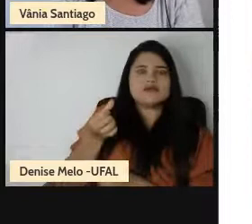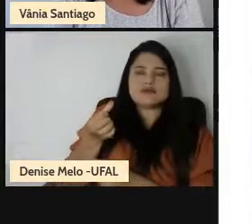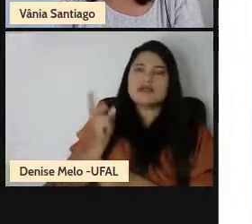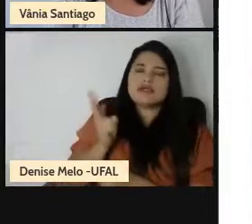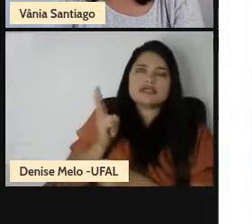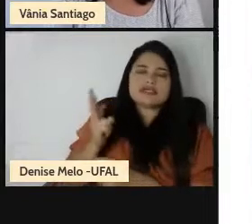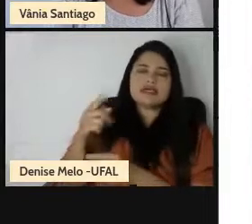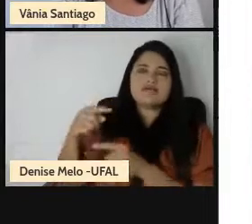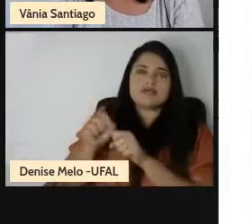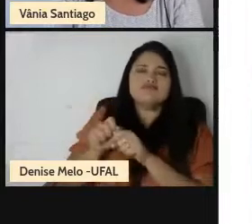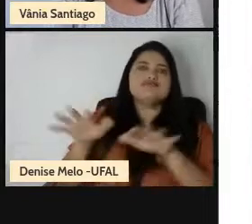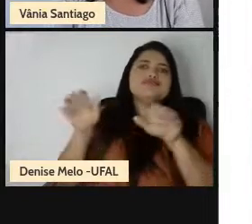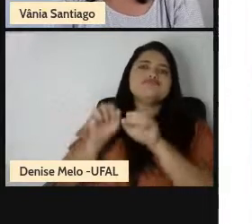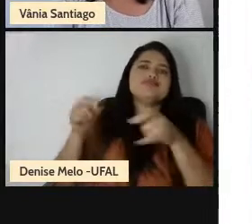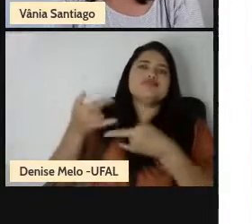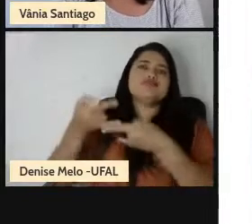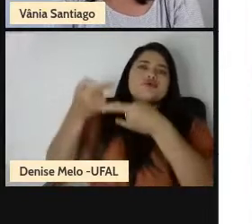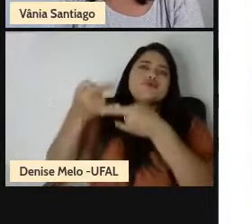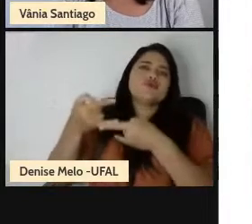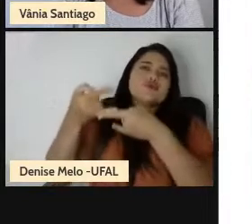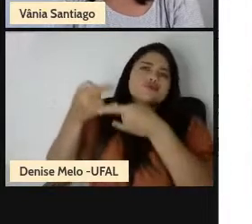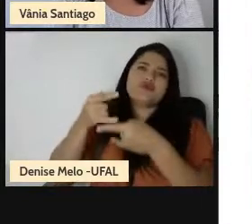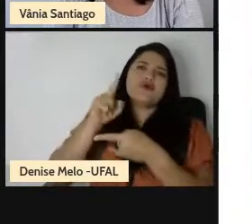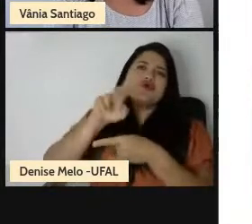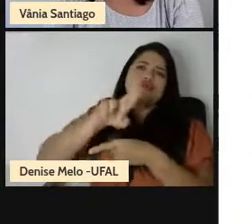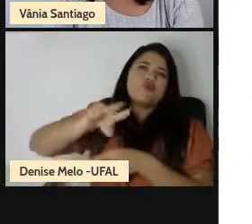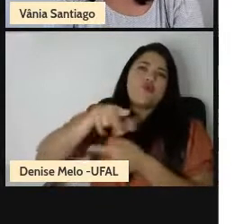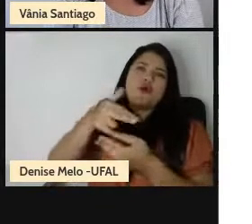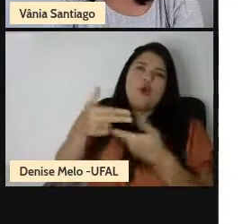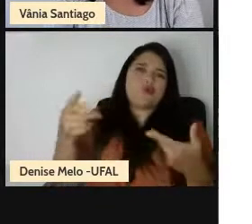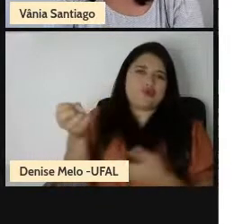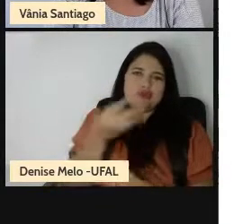algo novo. Pode passar, por favor?